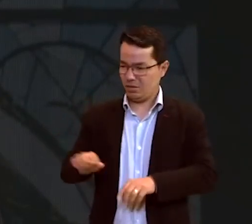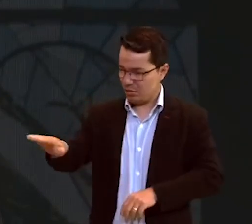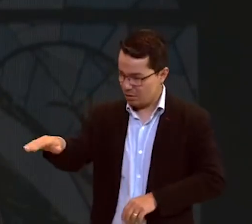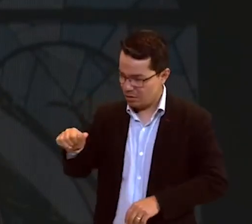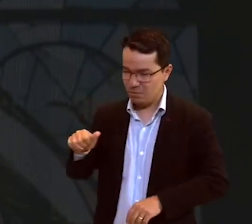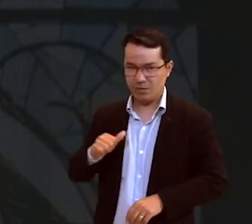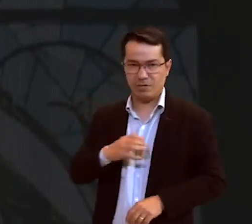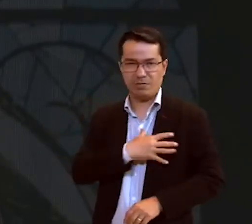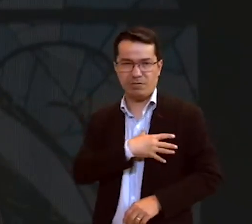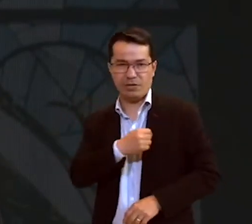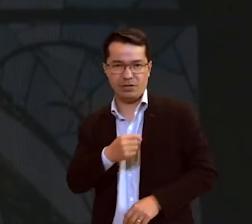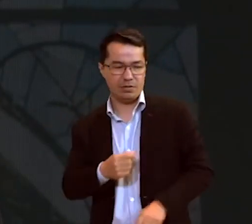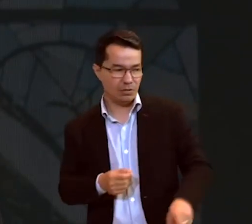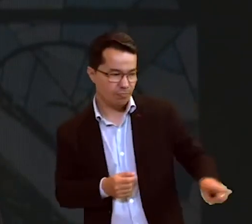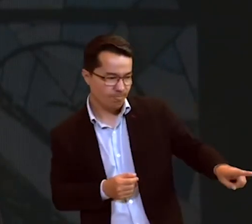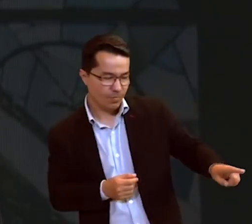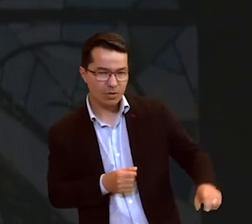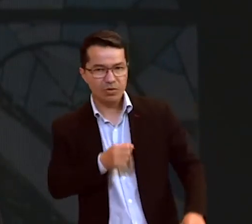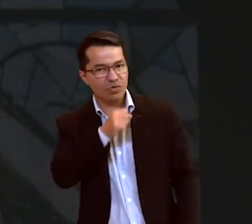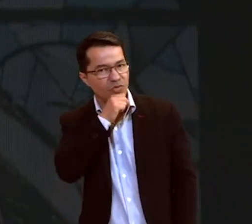e eu falei: o vovô não está bem,